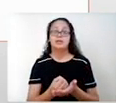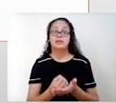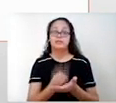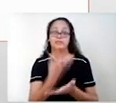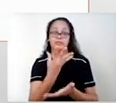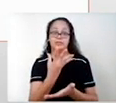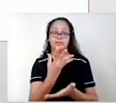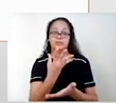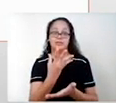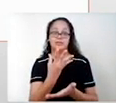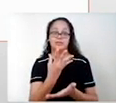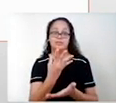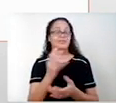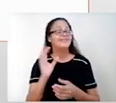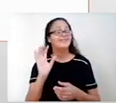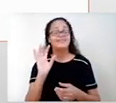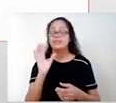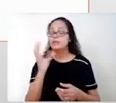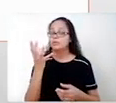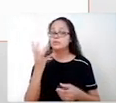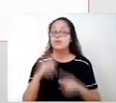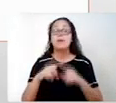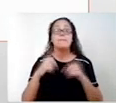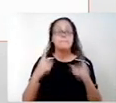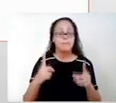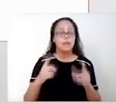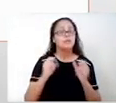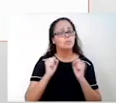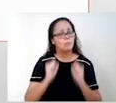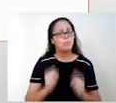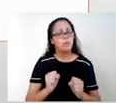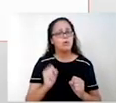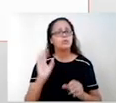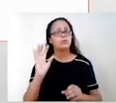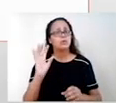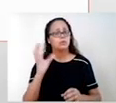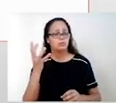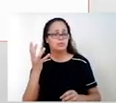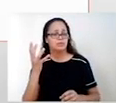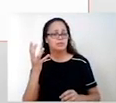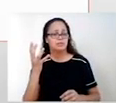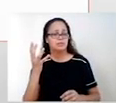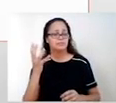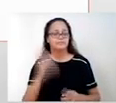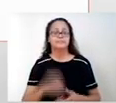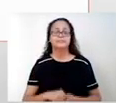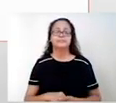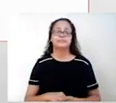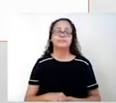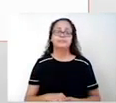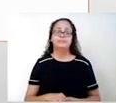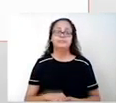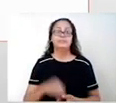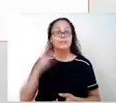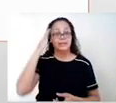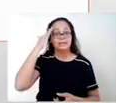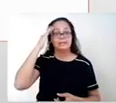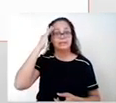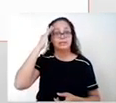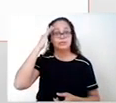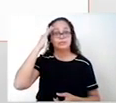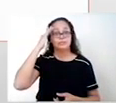não aconteceu, mas poderia ter acontecido. Eles criam uma história que parece ser real, mas não é.